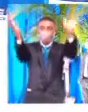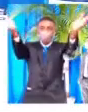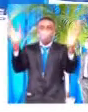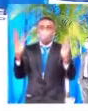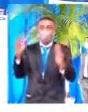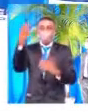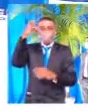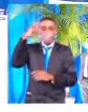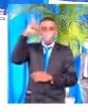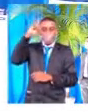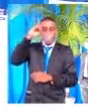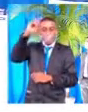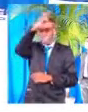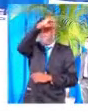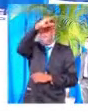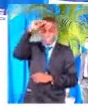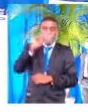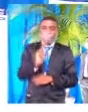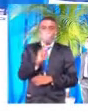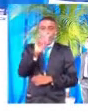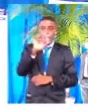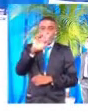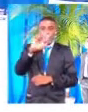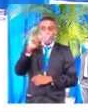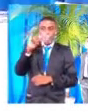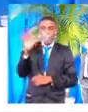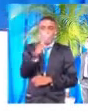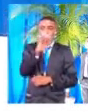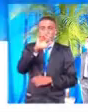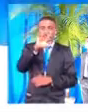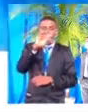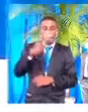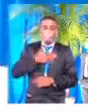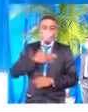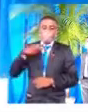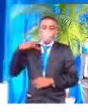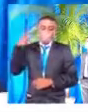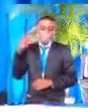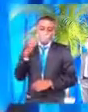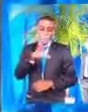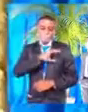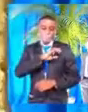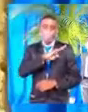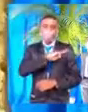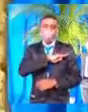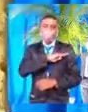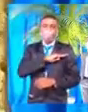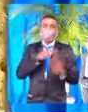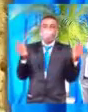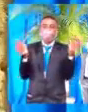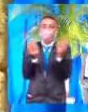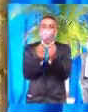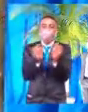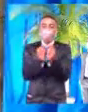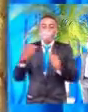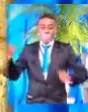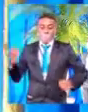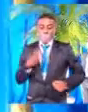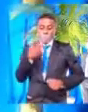Excelentíssimo senhor prefeito Clei Lima, meu prefeito, prefeito de Coração de Maria, Juntos por um Novo